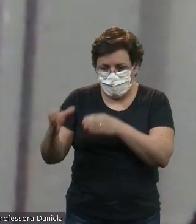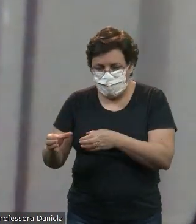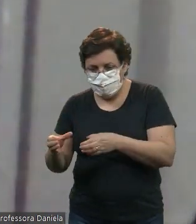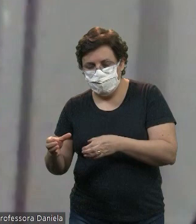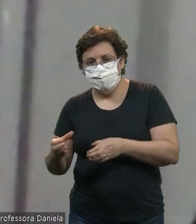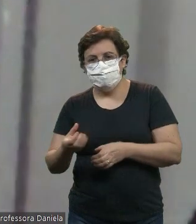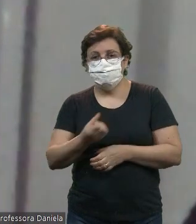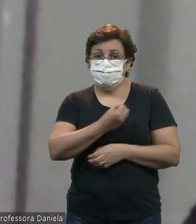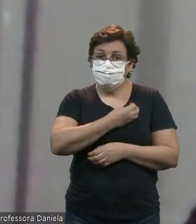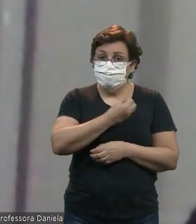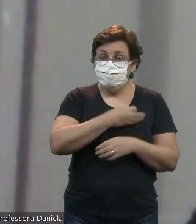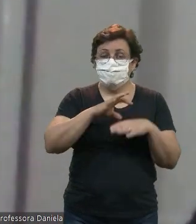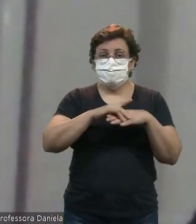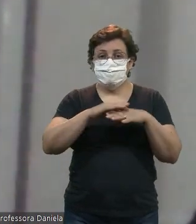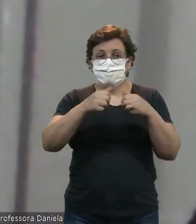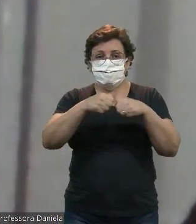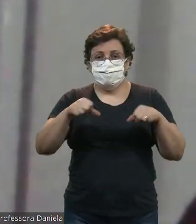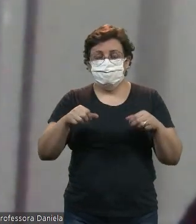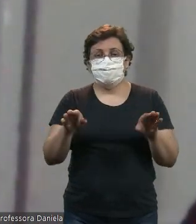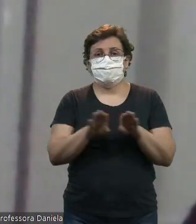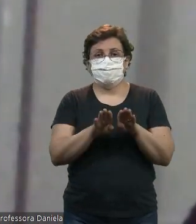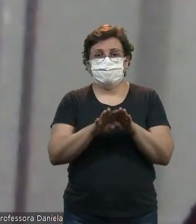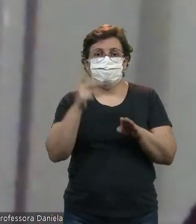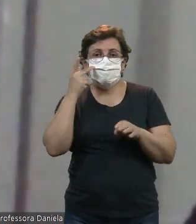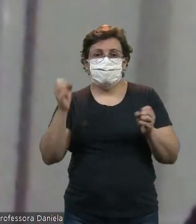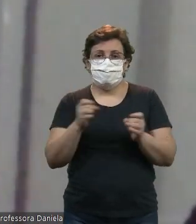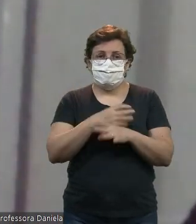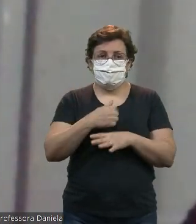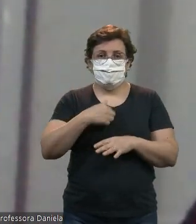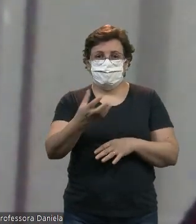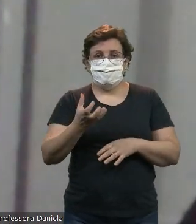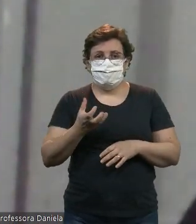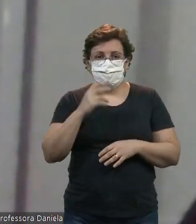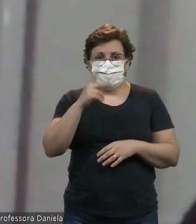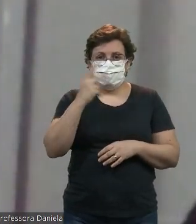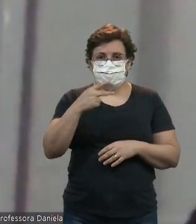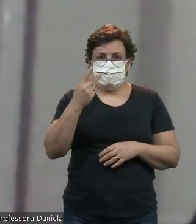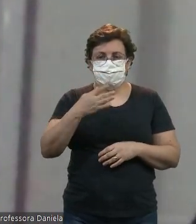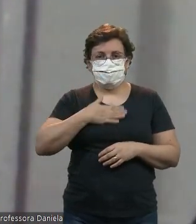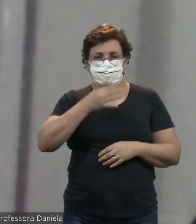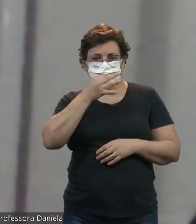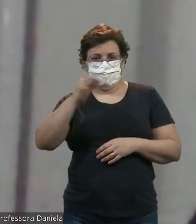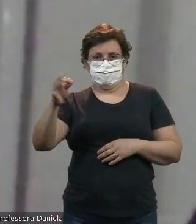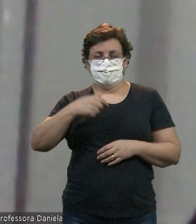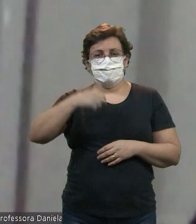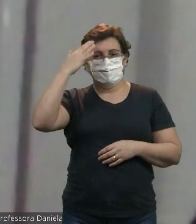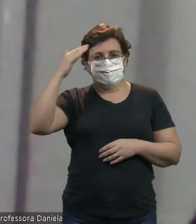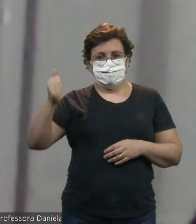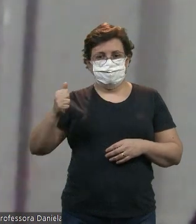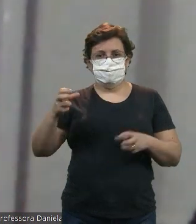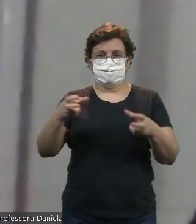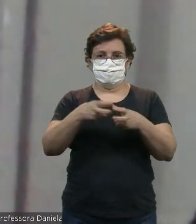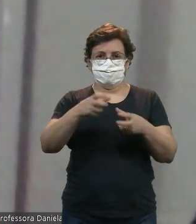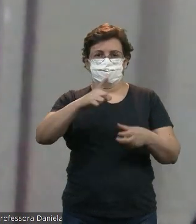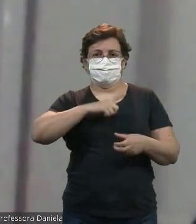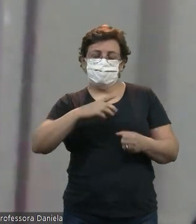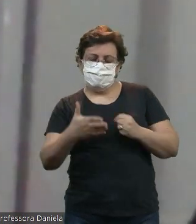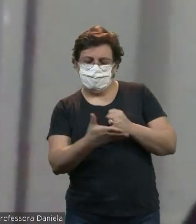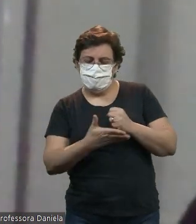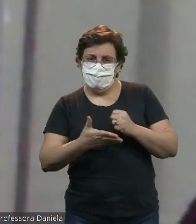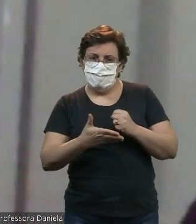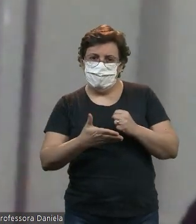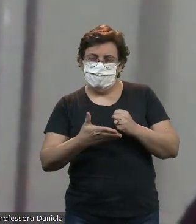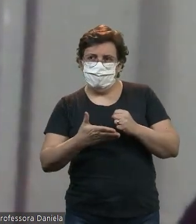estão na nossa cidade. E para finalizar, eu quero novamente colocar minha posição aqui. Eu sei que a Câmara Municipal tem todo o respaldo em